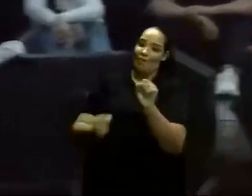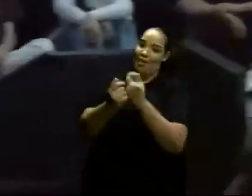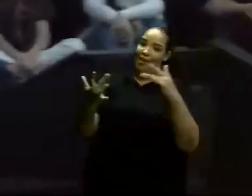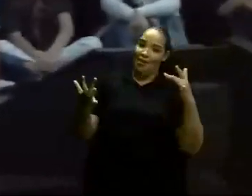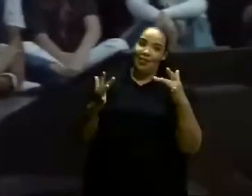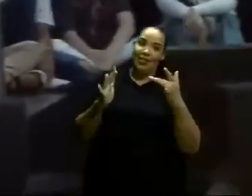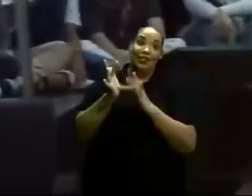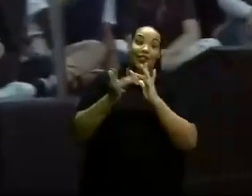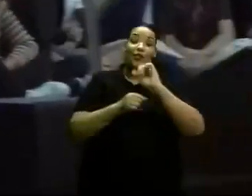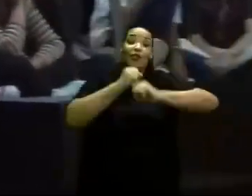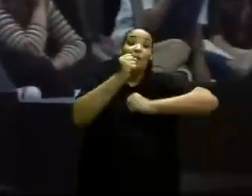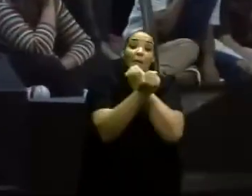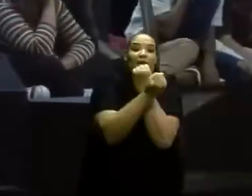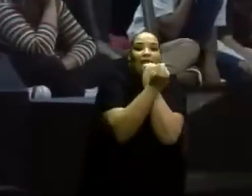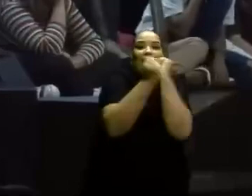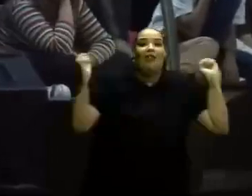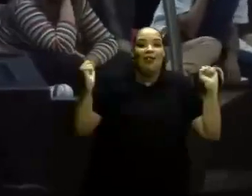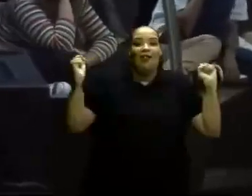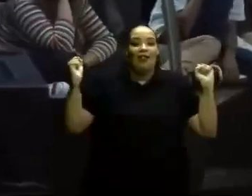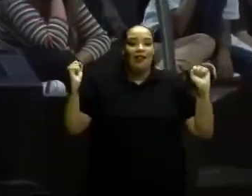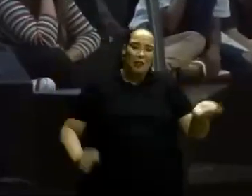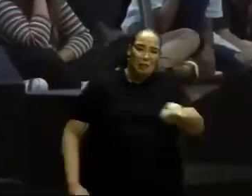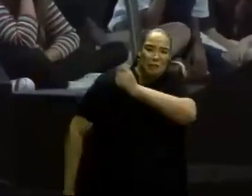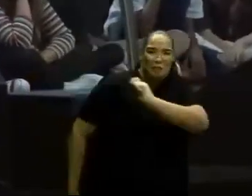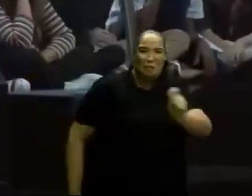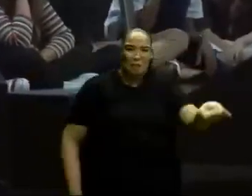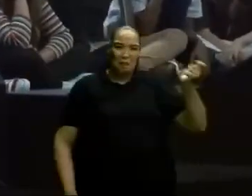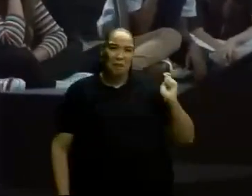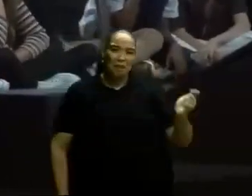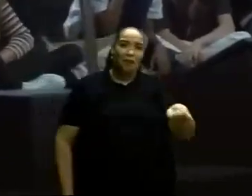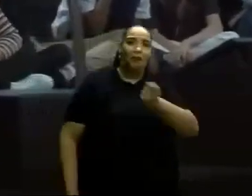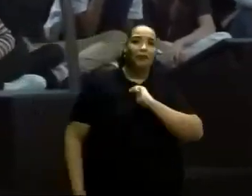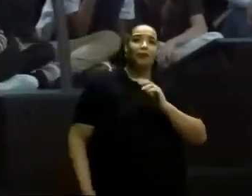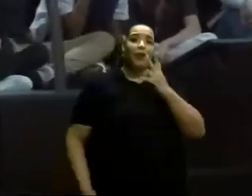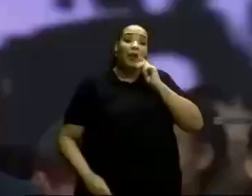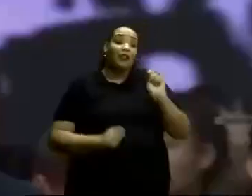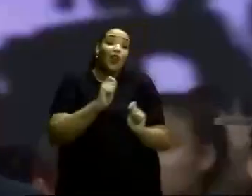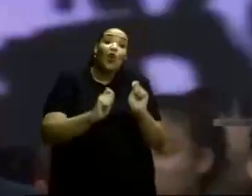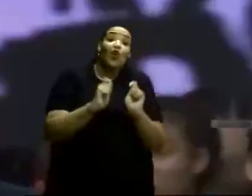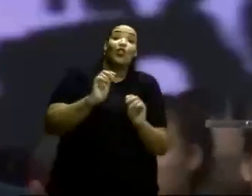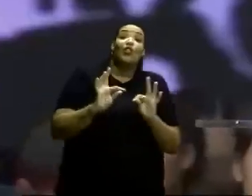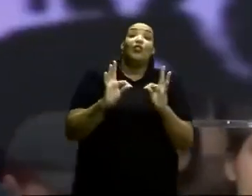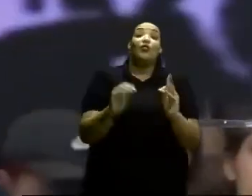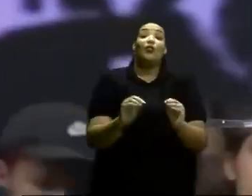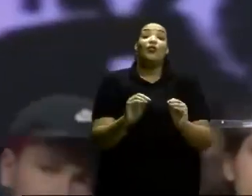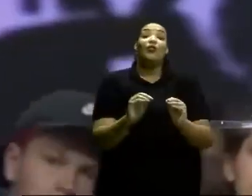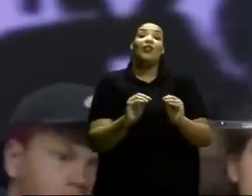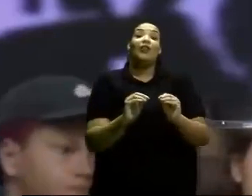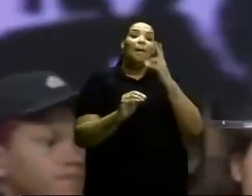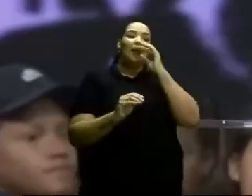Jesus está amarrado, foi torturado e está ali só no controle, ó. Só